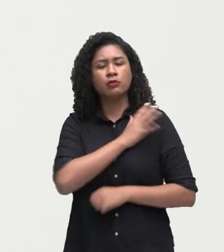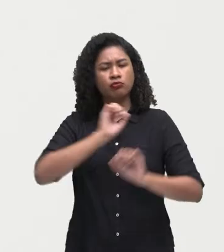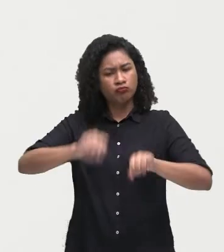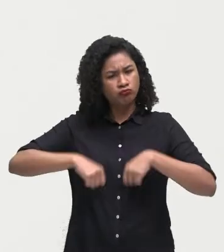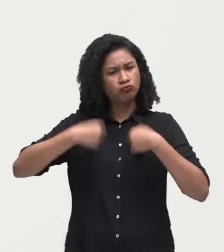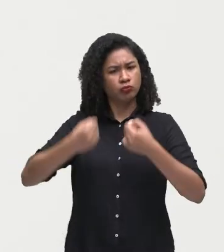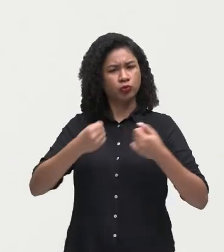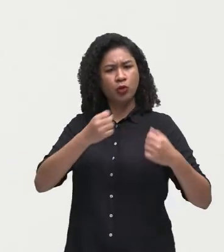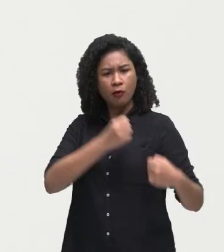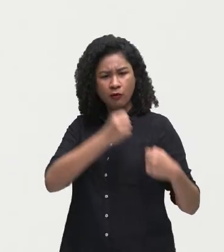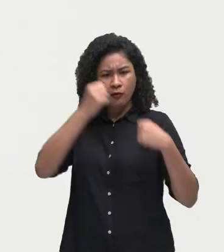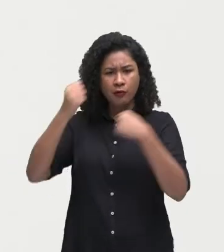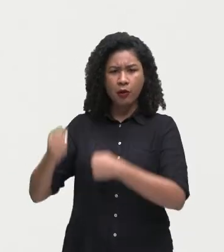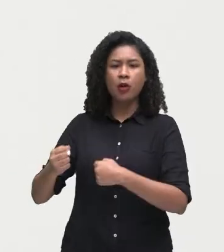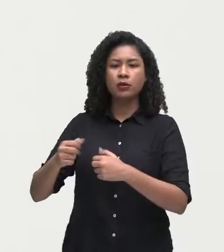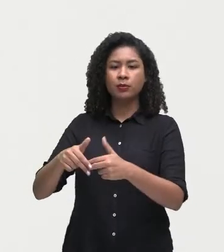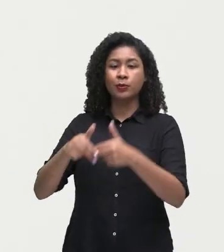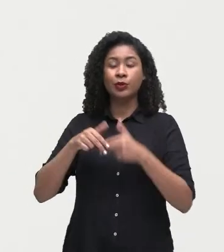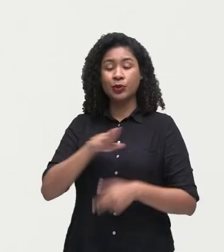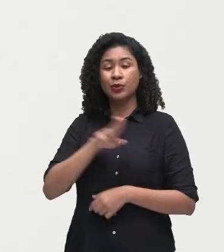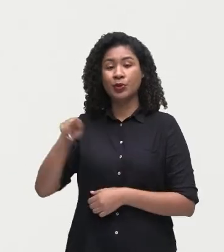então chamados de exércitos